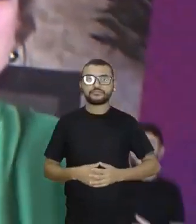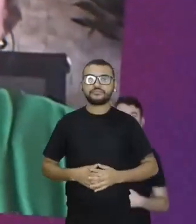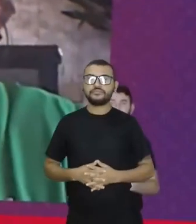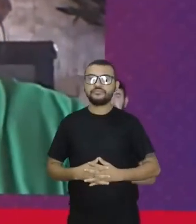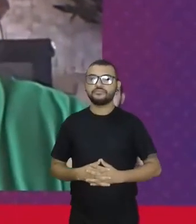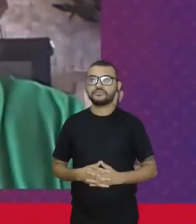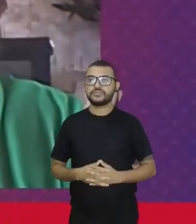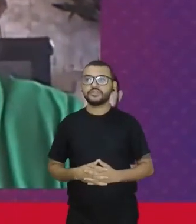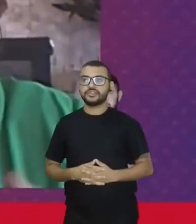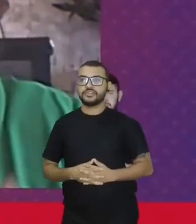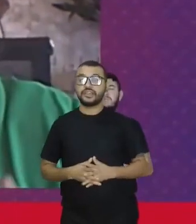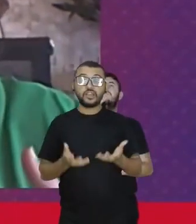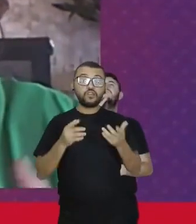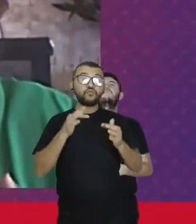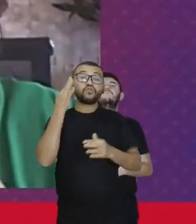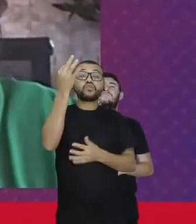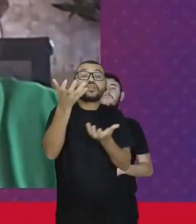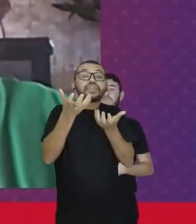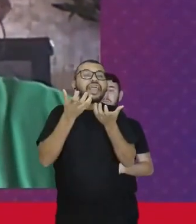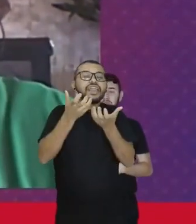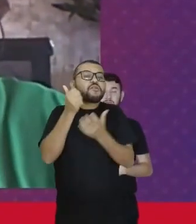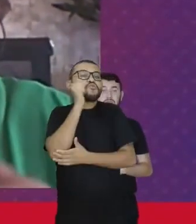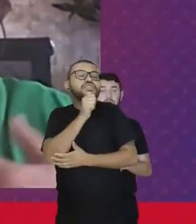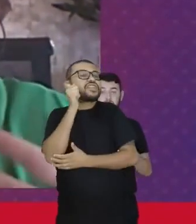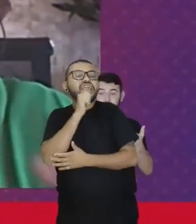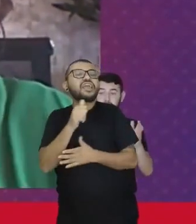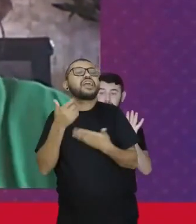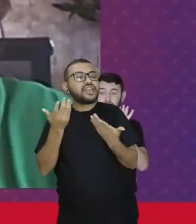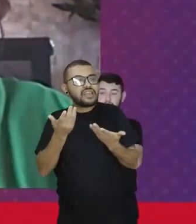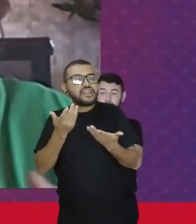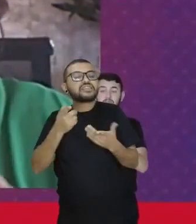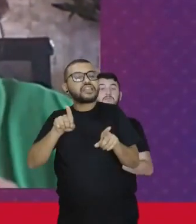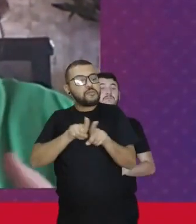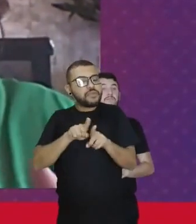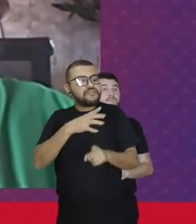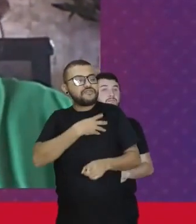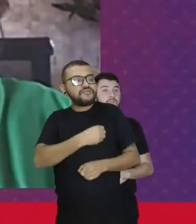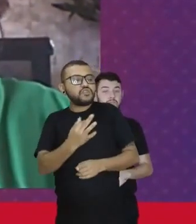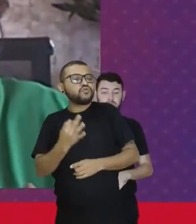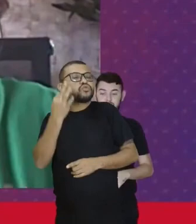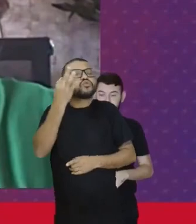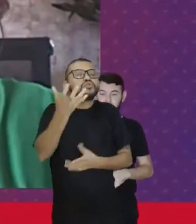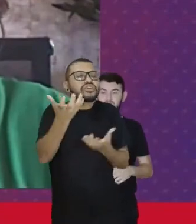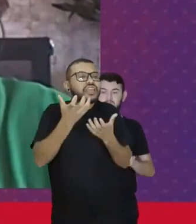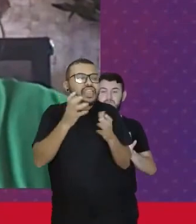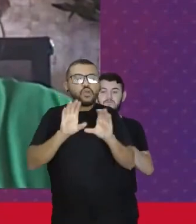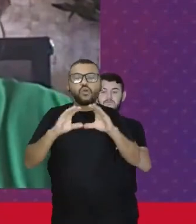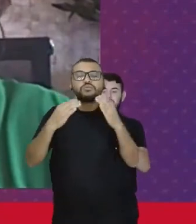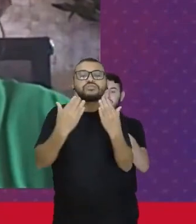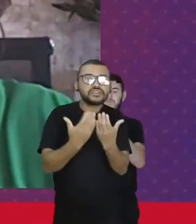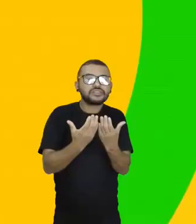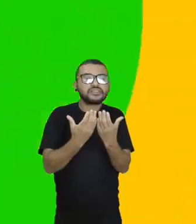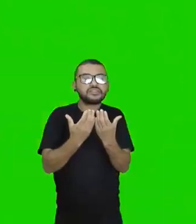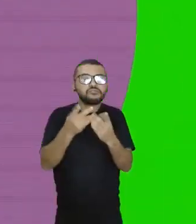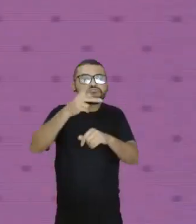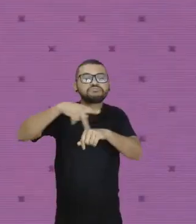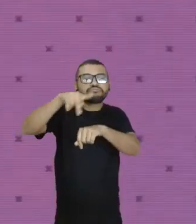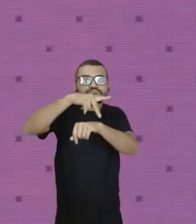Que futuro nós queremos para nós, mulheres, para os nossos filhos, para as nossas comunidades, para o nosso